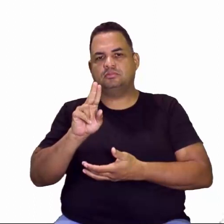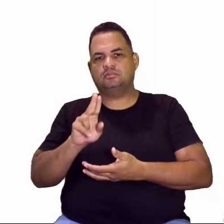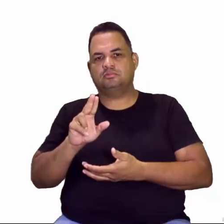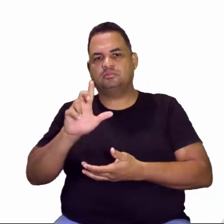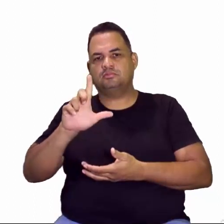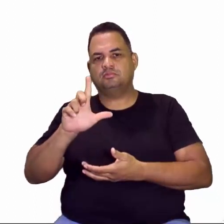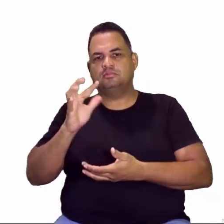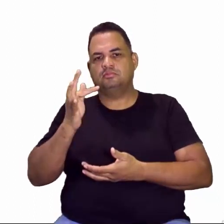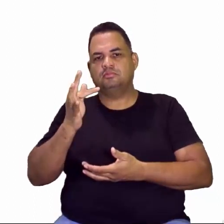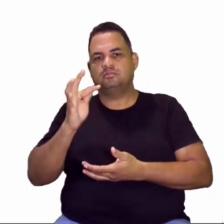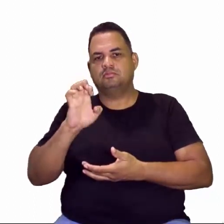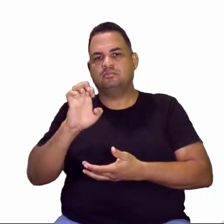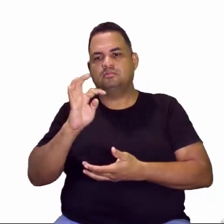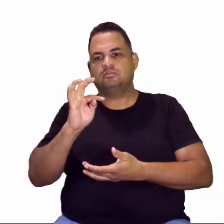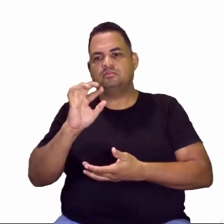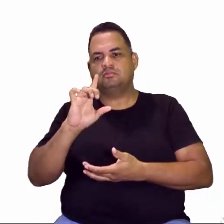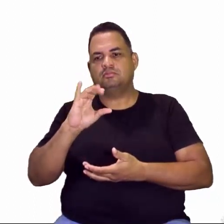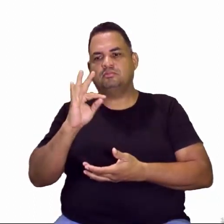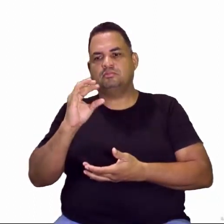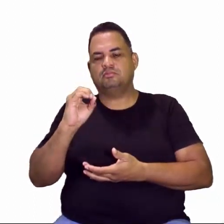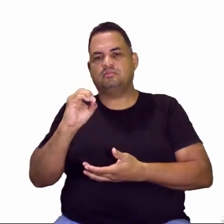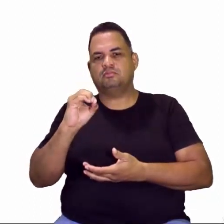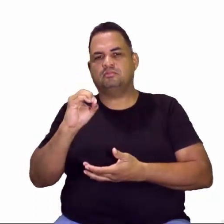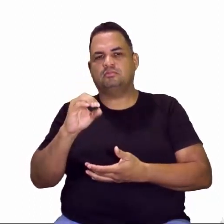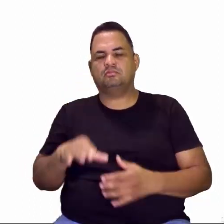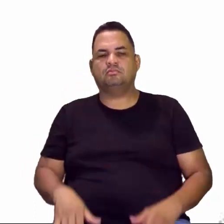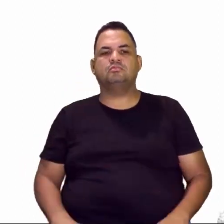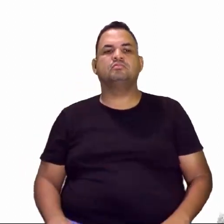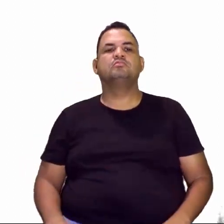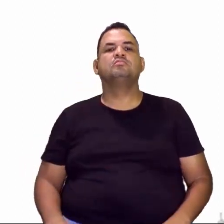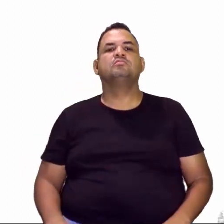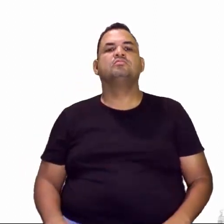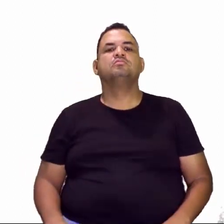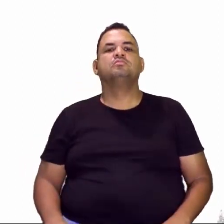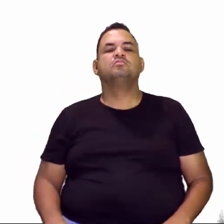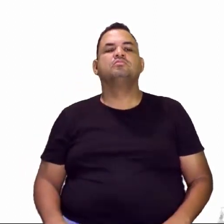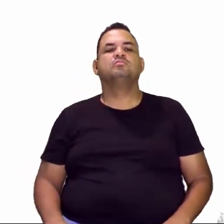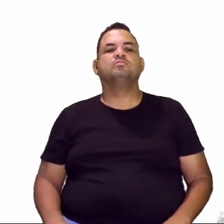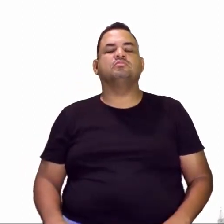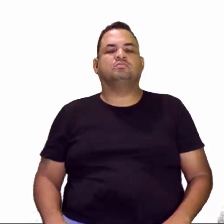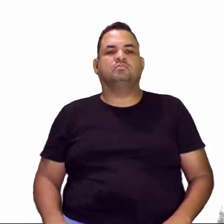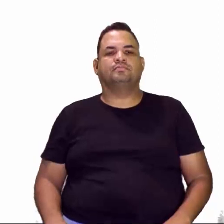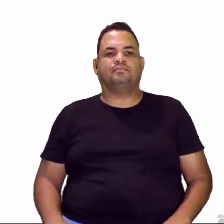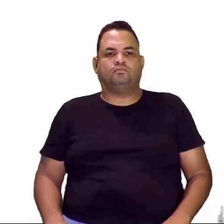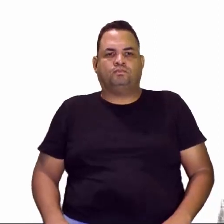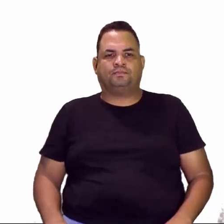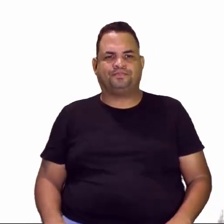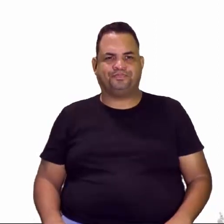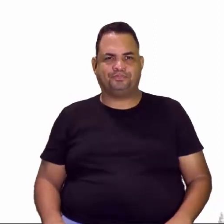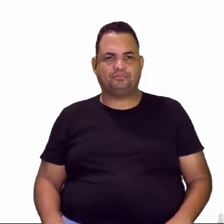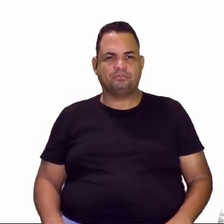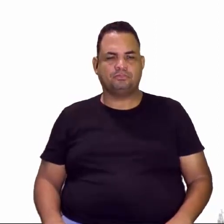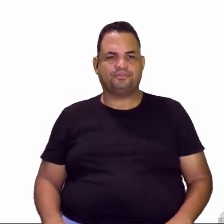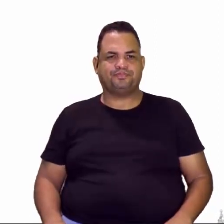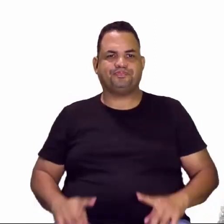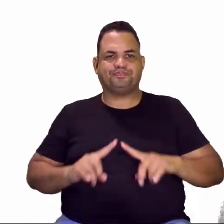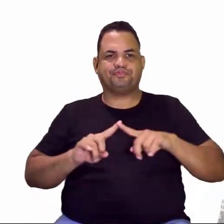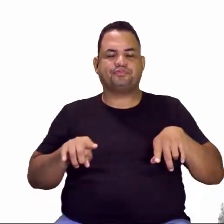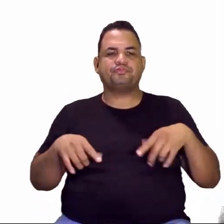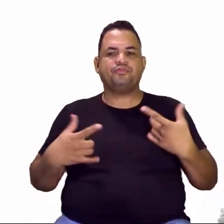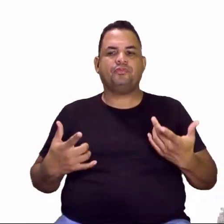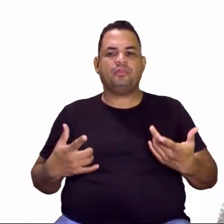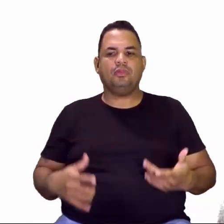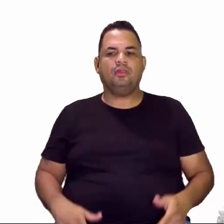vai ser formado com esse metal M. Tá, professora, beleza. Vamos fazer.